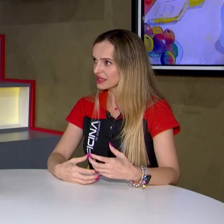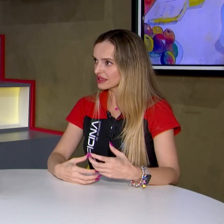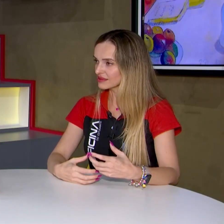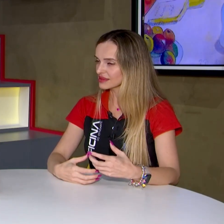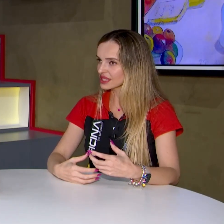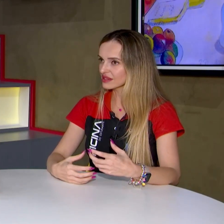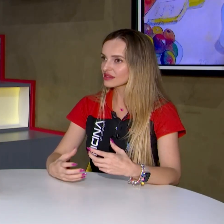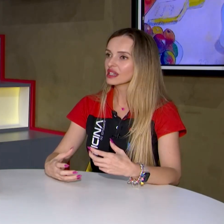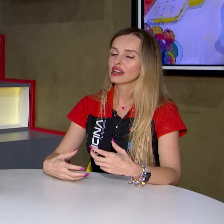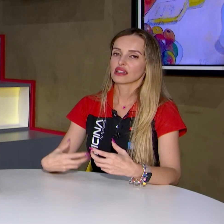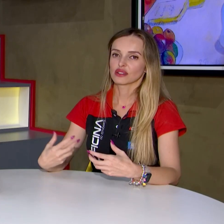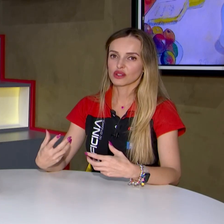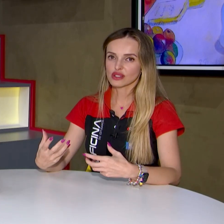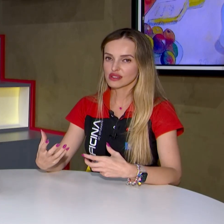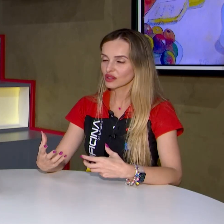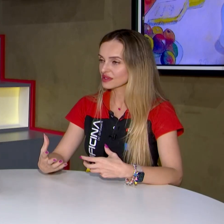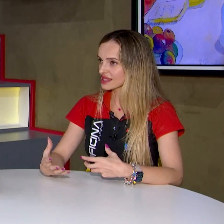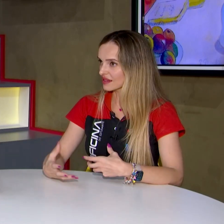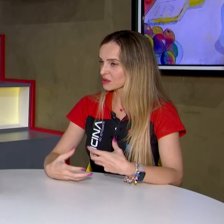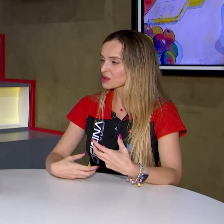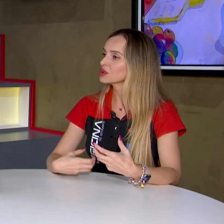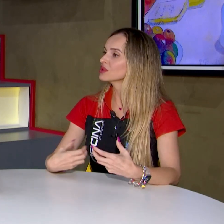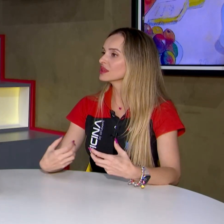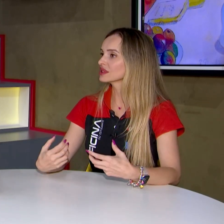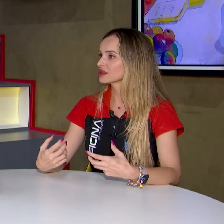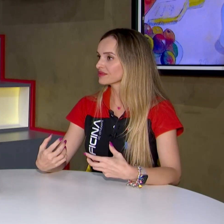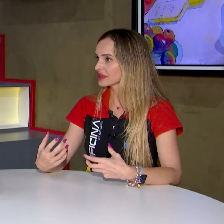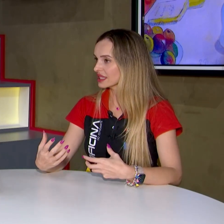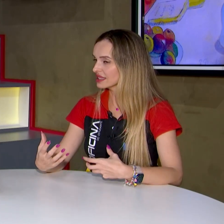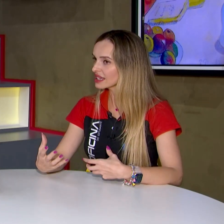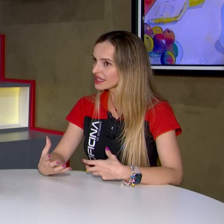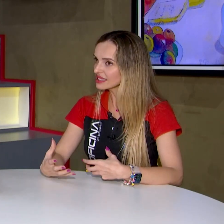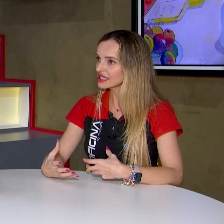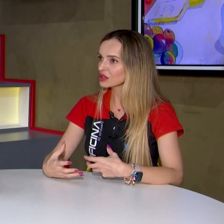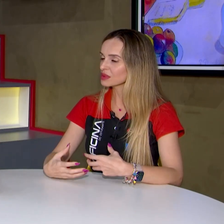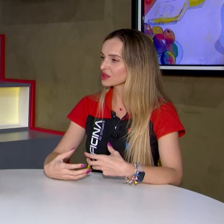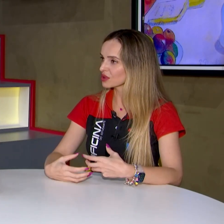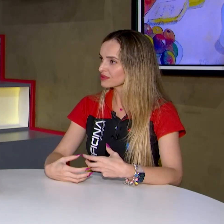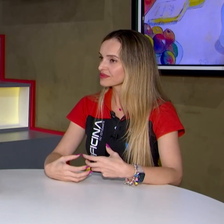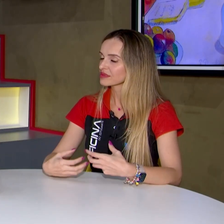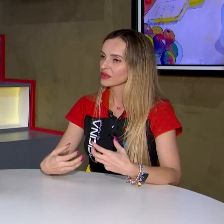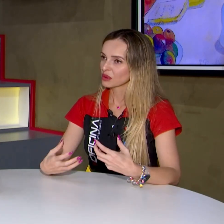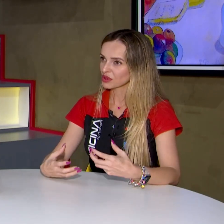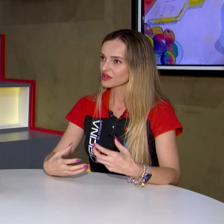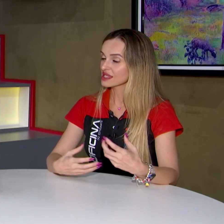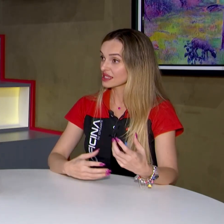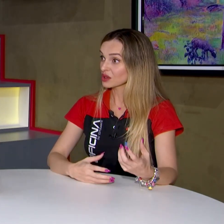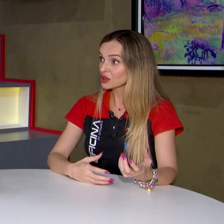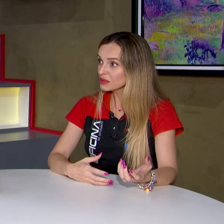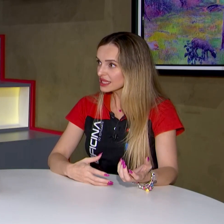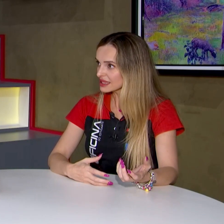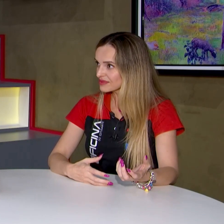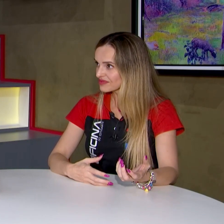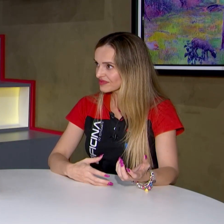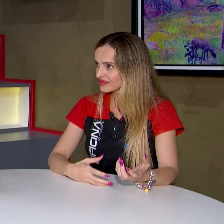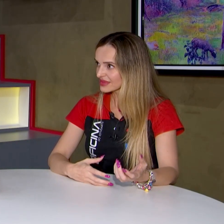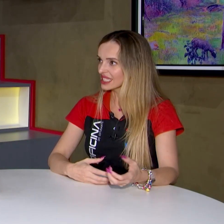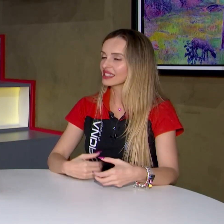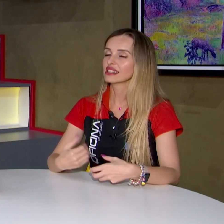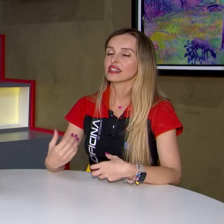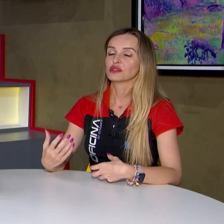de economia. Então, nós conversávamos muito e aí ele optou por fazer